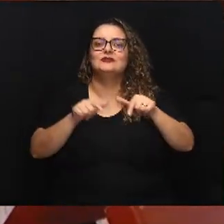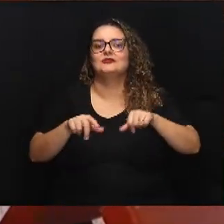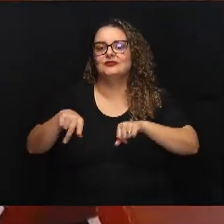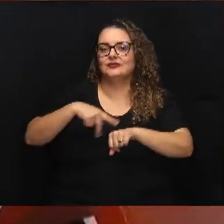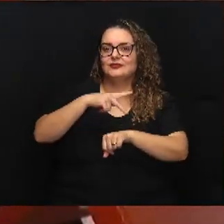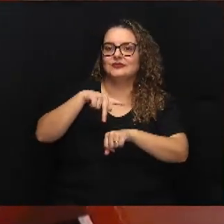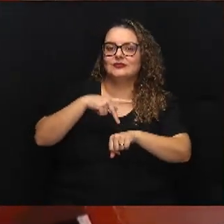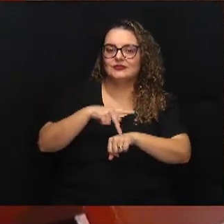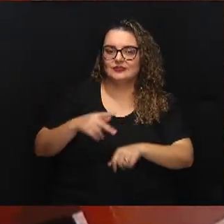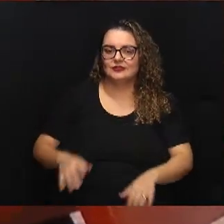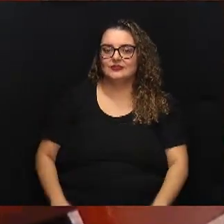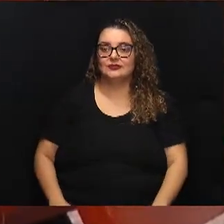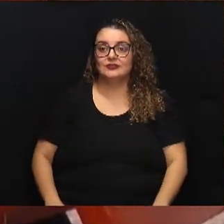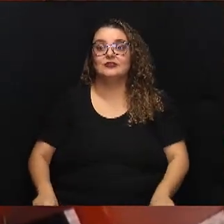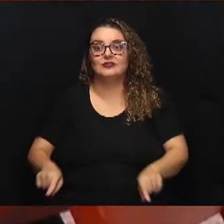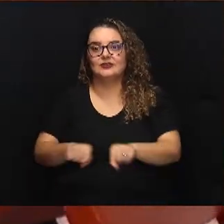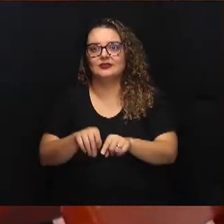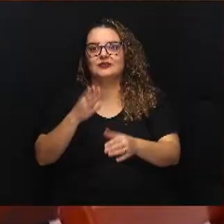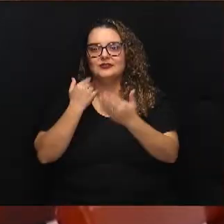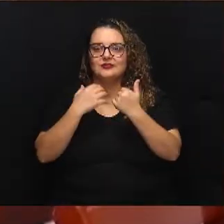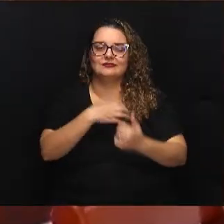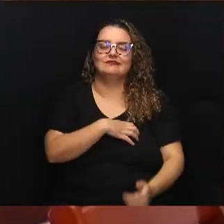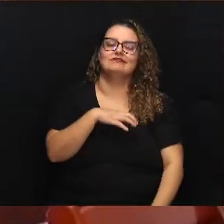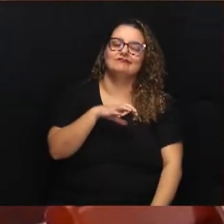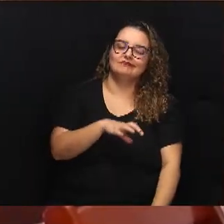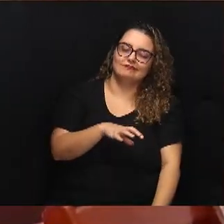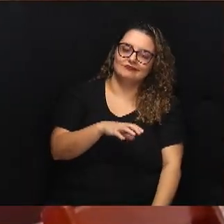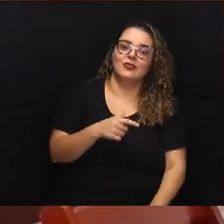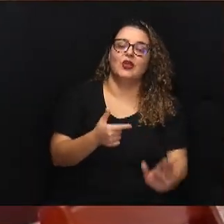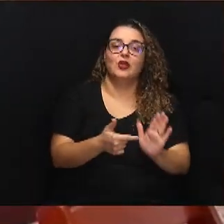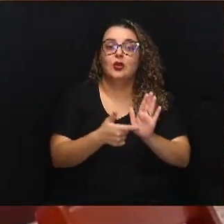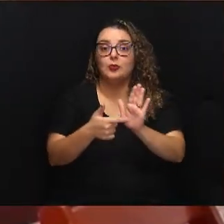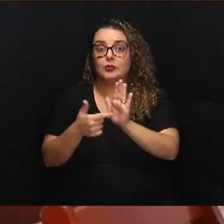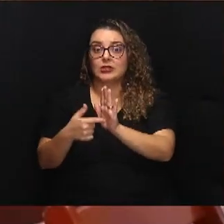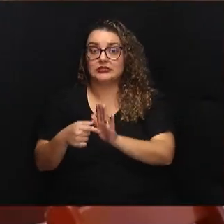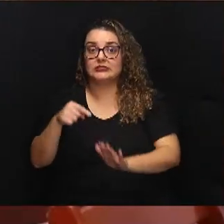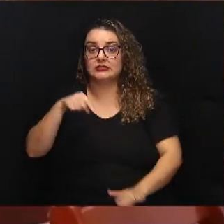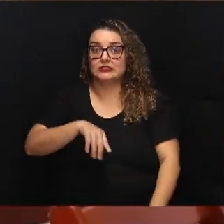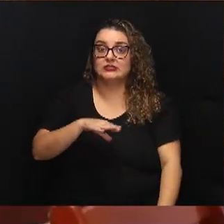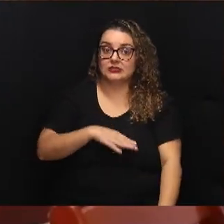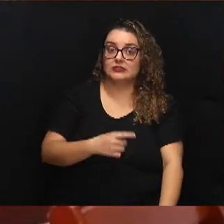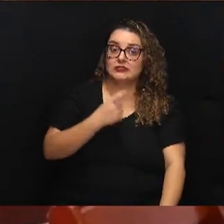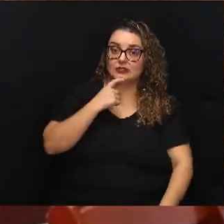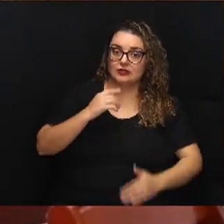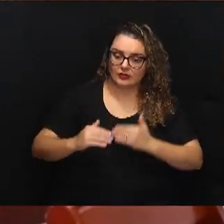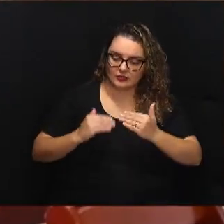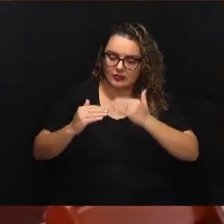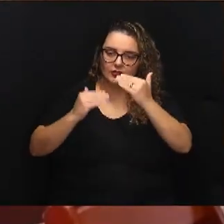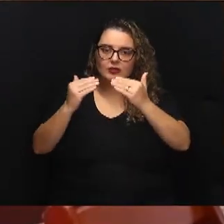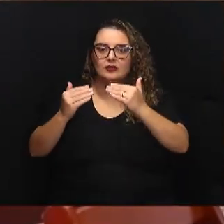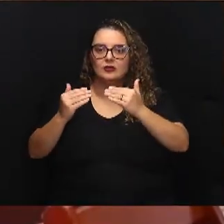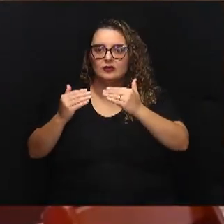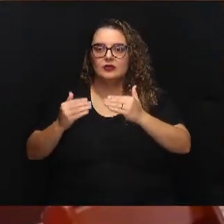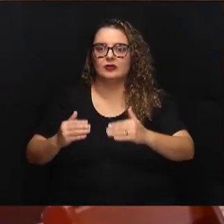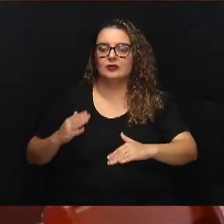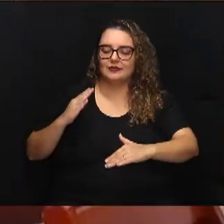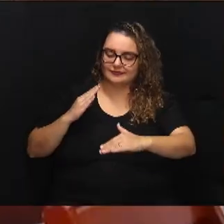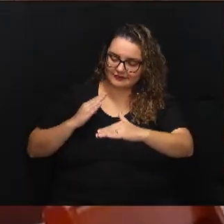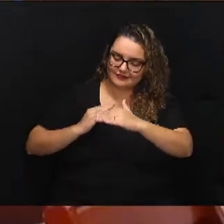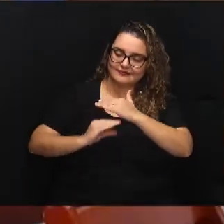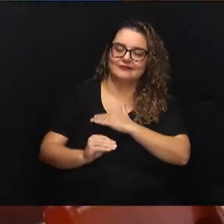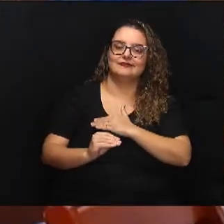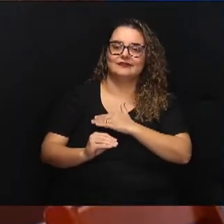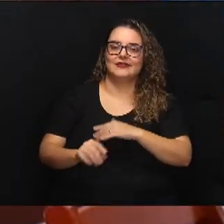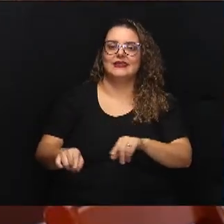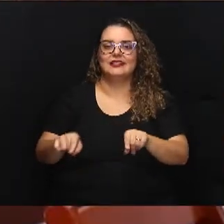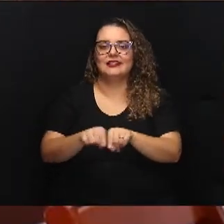país, inclusive comida baiana, mostrando que essa cidade foi construída com os imigrantes e com